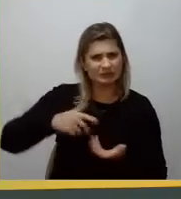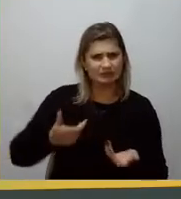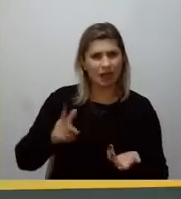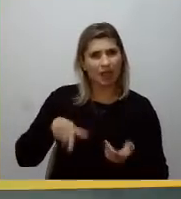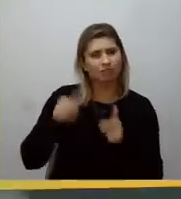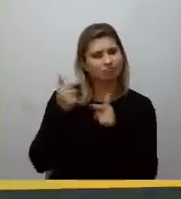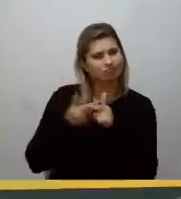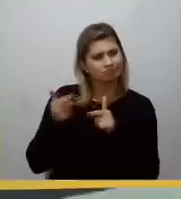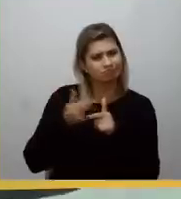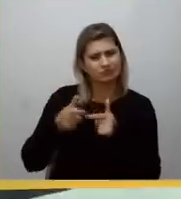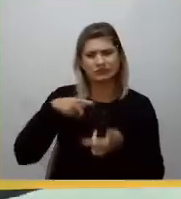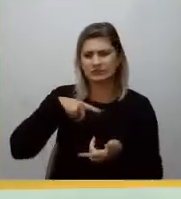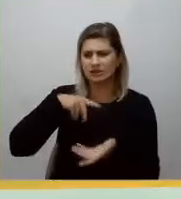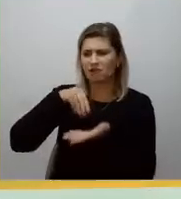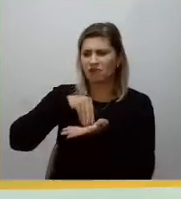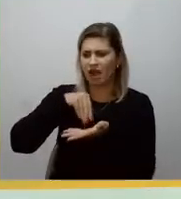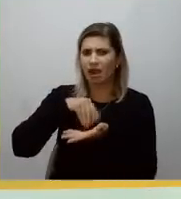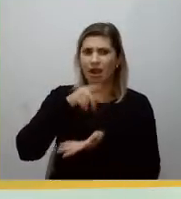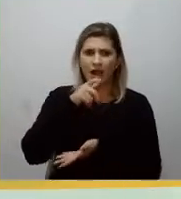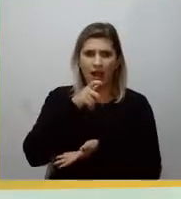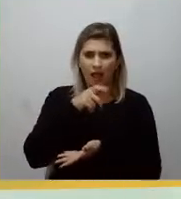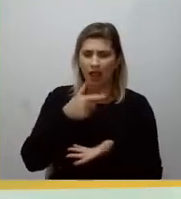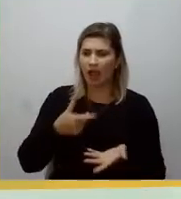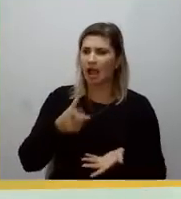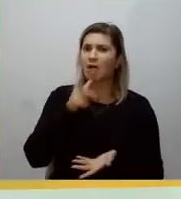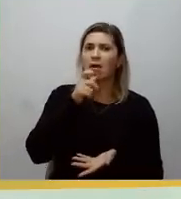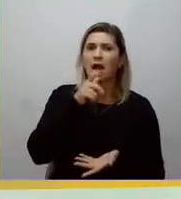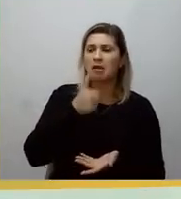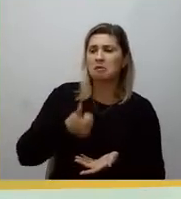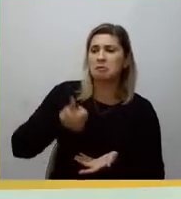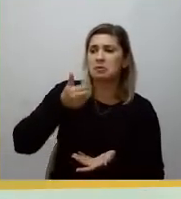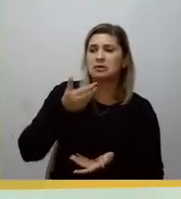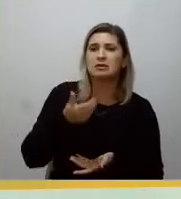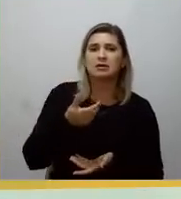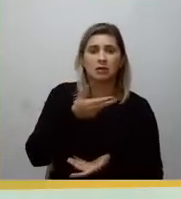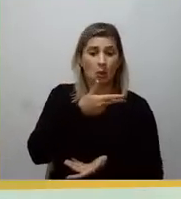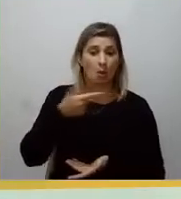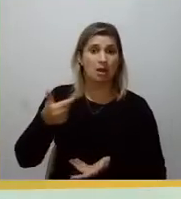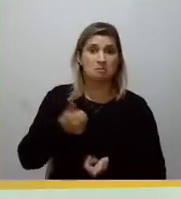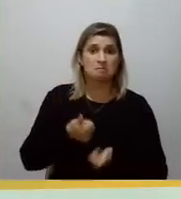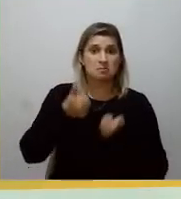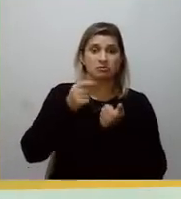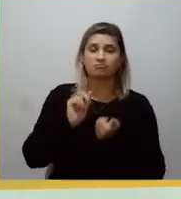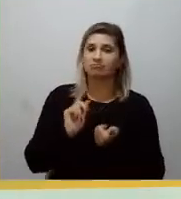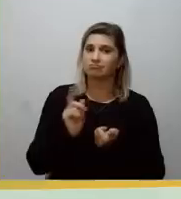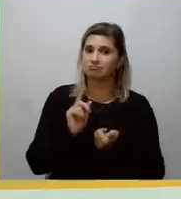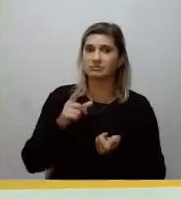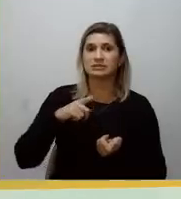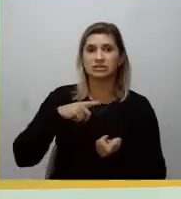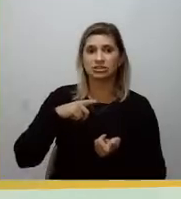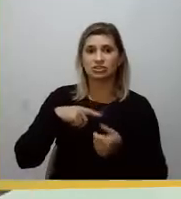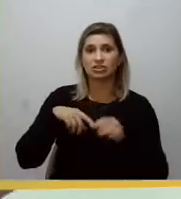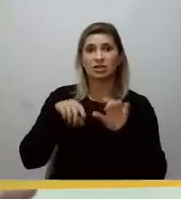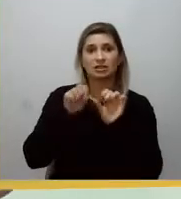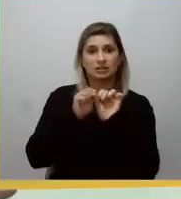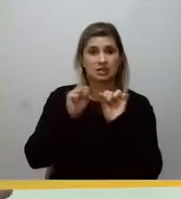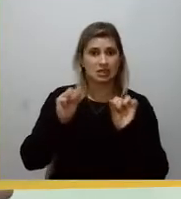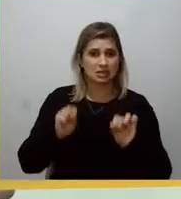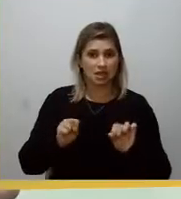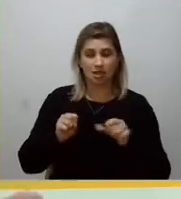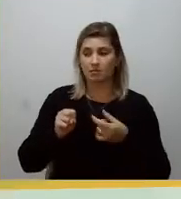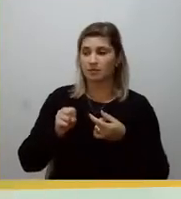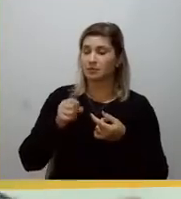tínhamos falta de água, a água não era boa de qualidade. Existia, vereador Jair, um sistema que era o seguinte: você ia lá, asfaltava uma